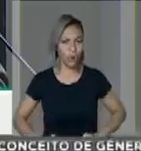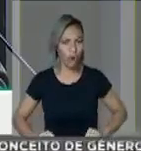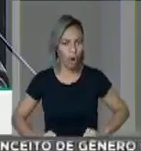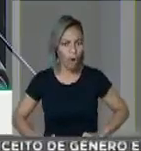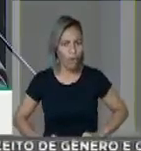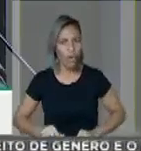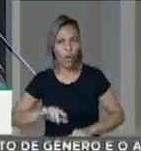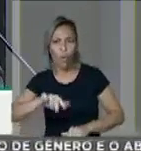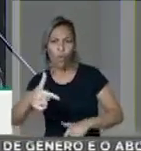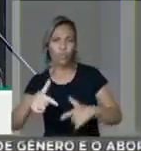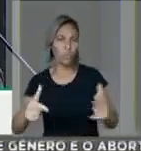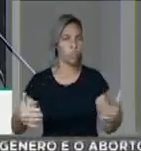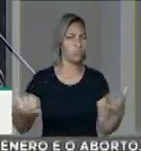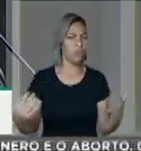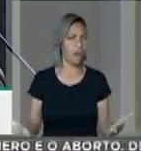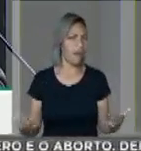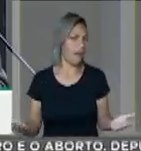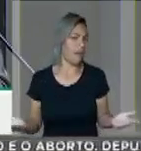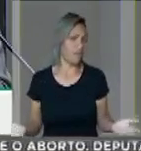outros setores.